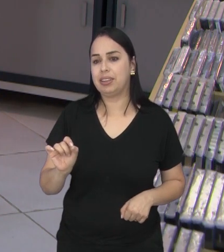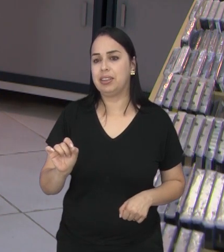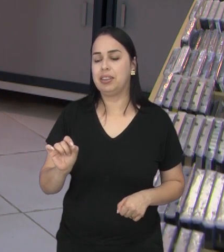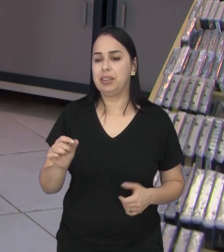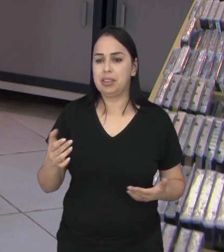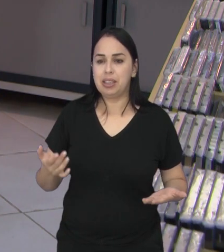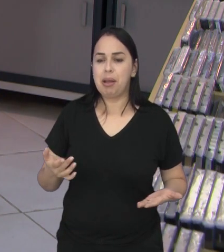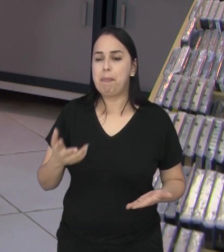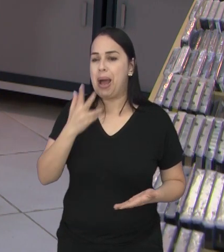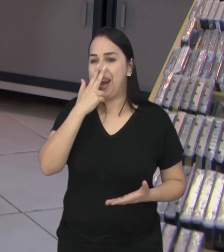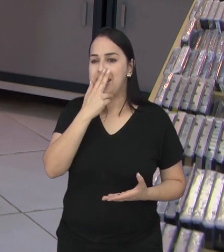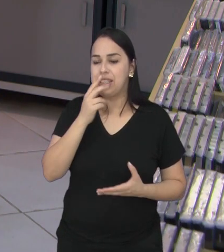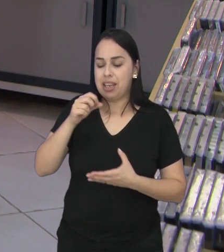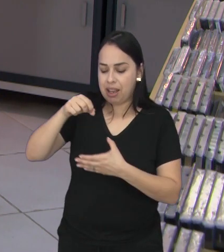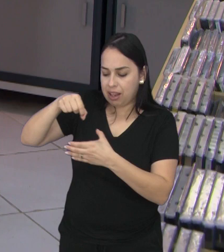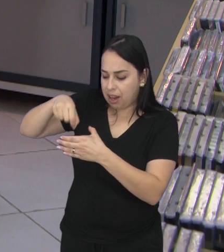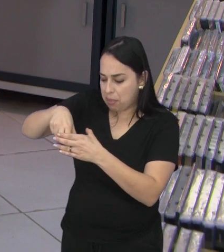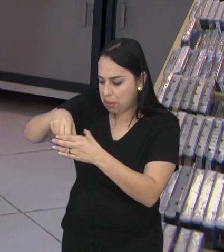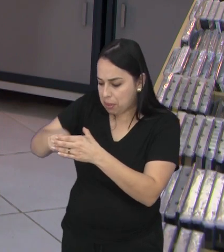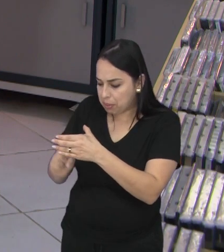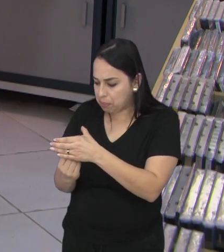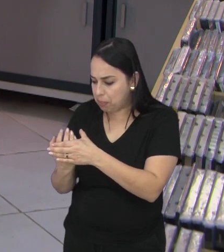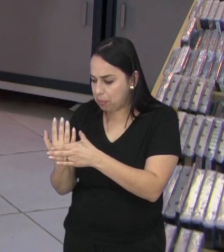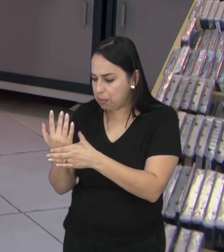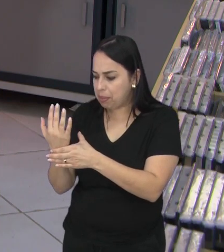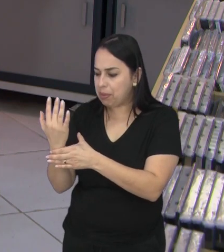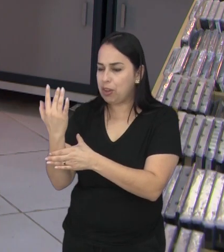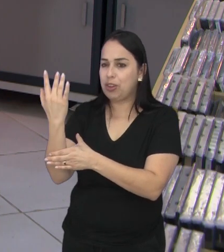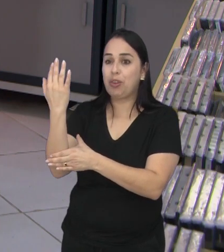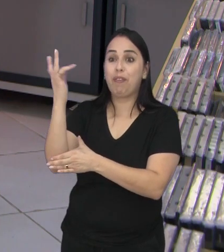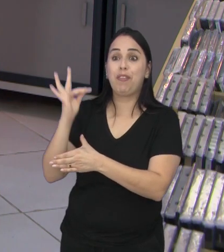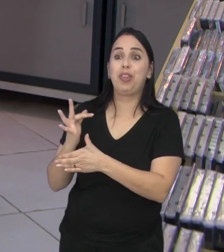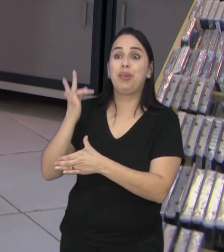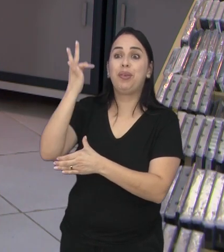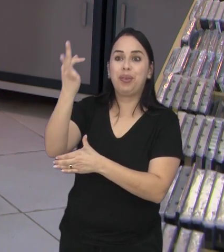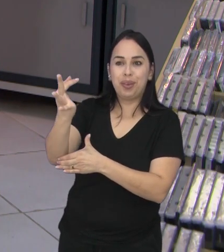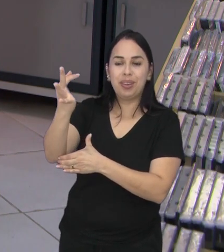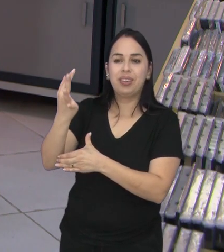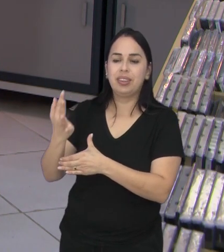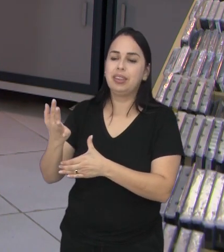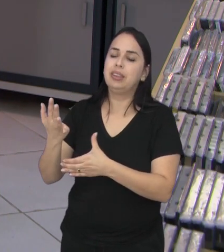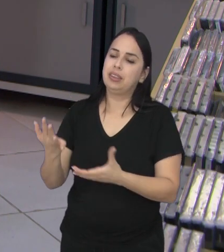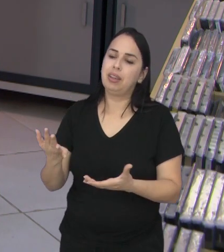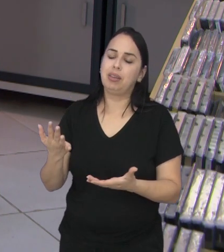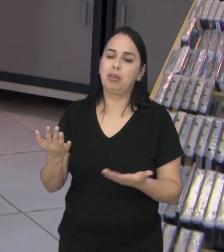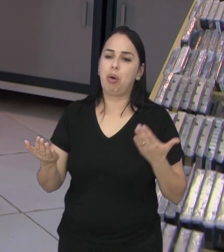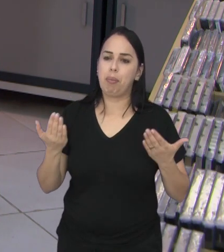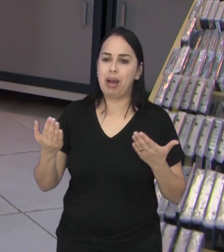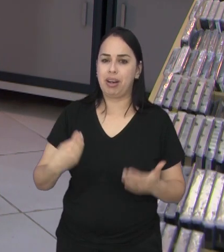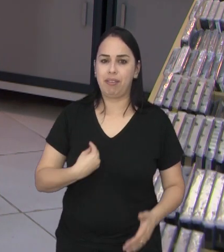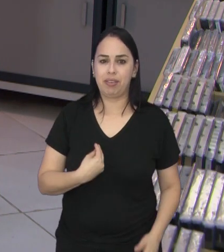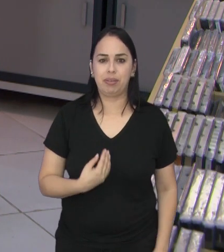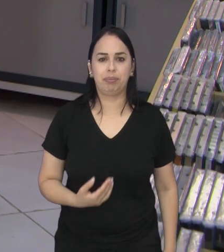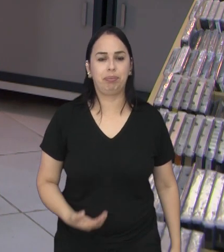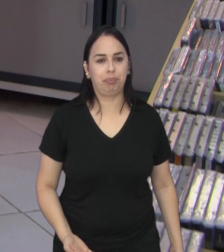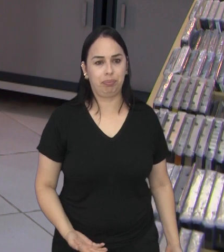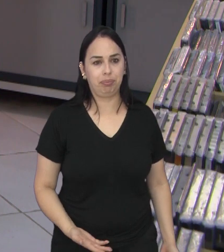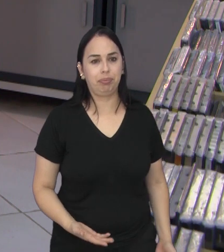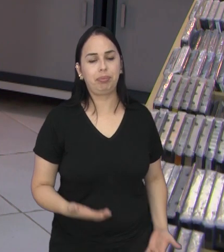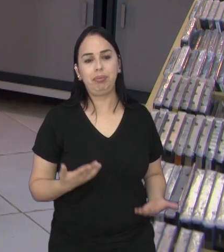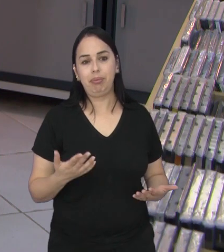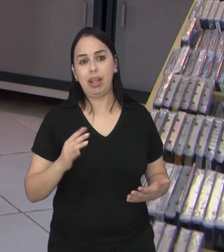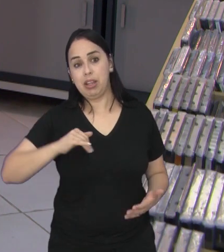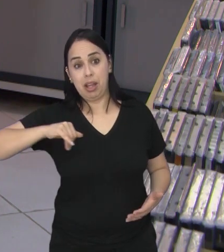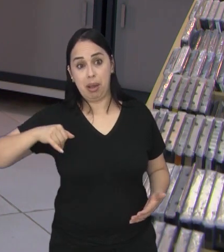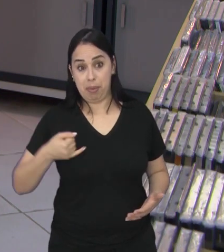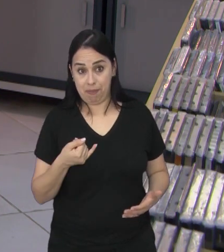hoje, né? Com a sementinha que a gente está plantando hoje, os frutos que vão vir no futuro, né? Então, acho que basicamente é isso. E se a gente pode tirar algo